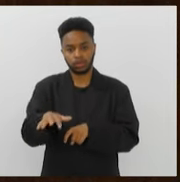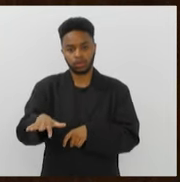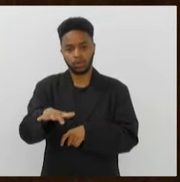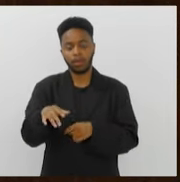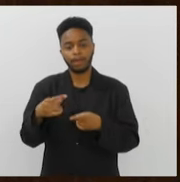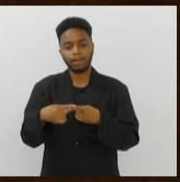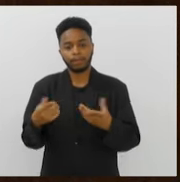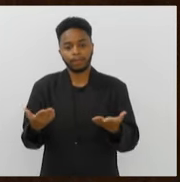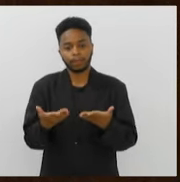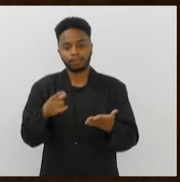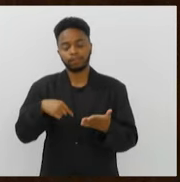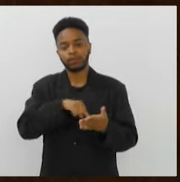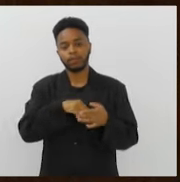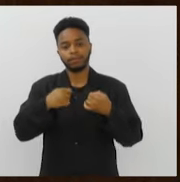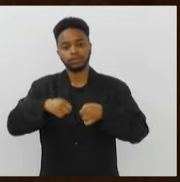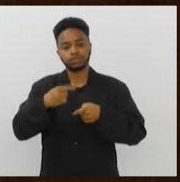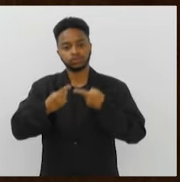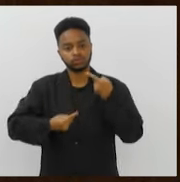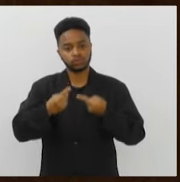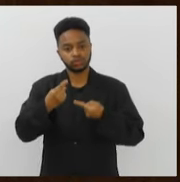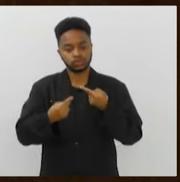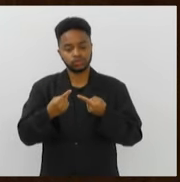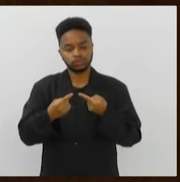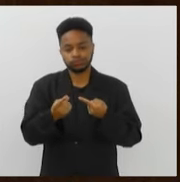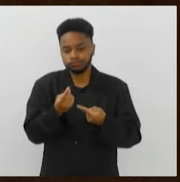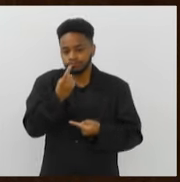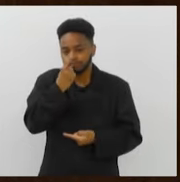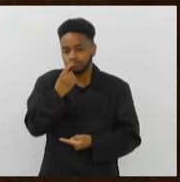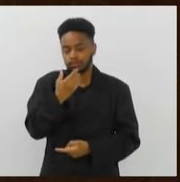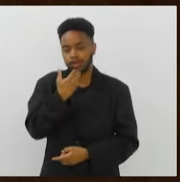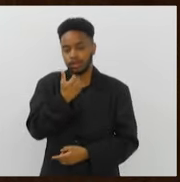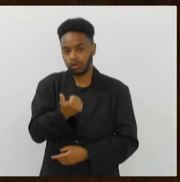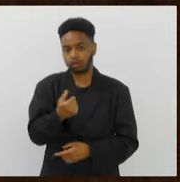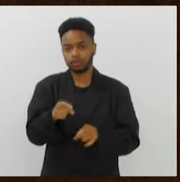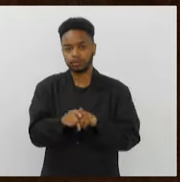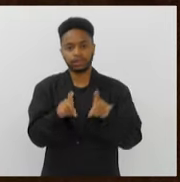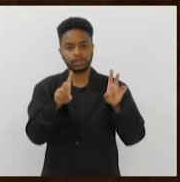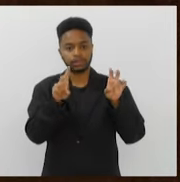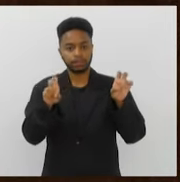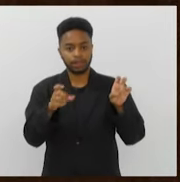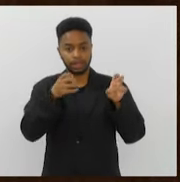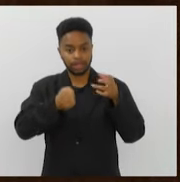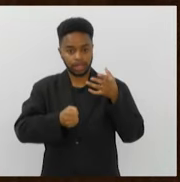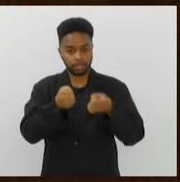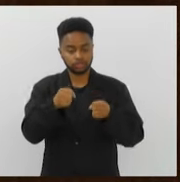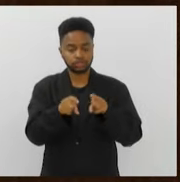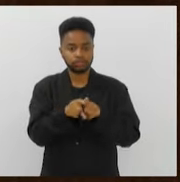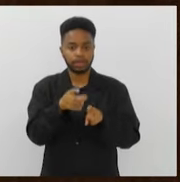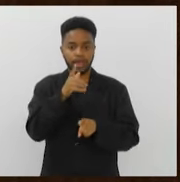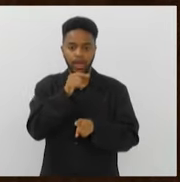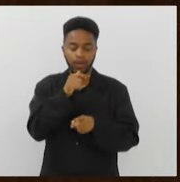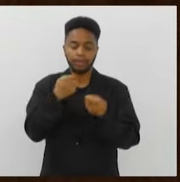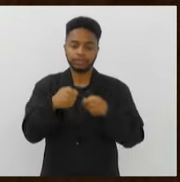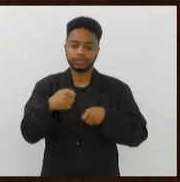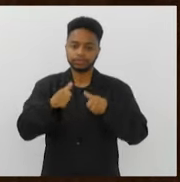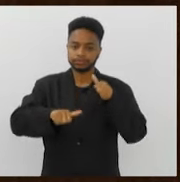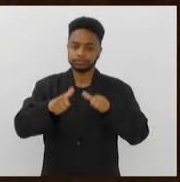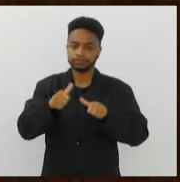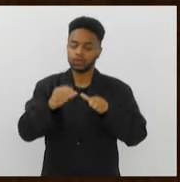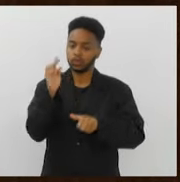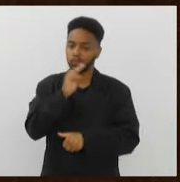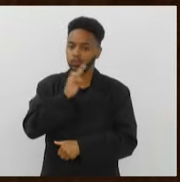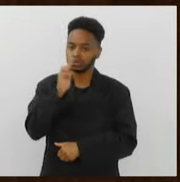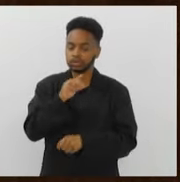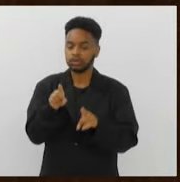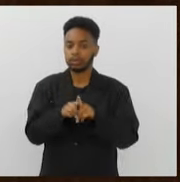de a gente discutir mais de perto, e acho que pelo menos essa questão do leite e da água tem que ser revista urgentemente. Até aproveito a oportunidade